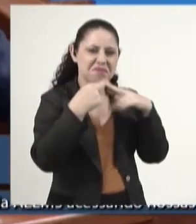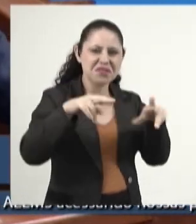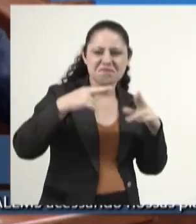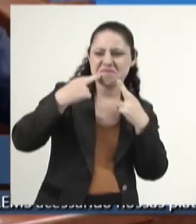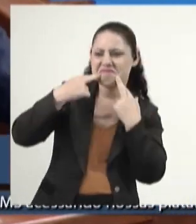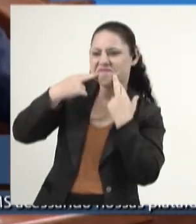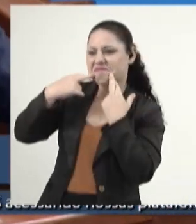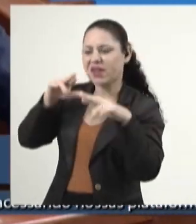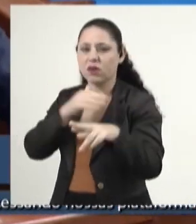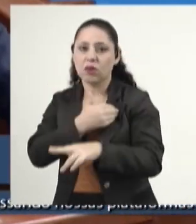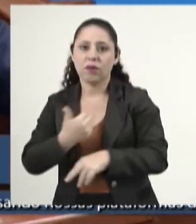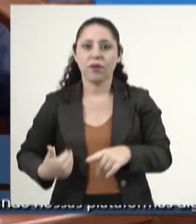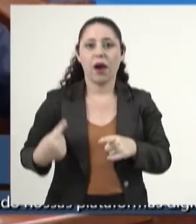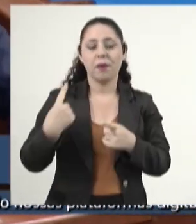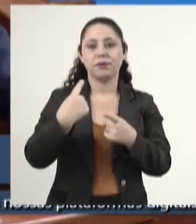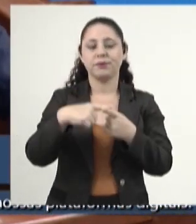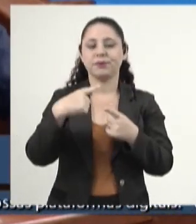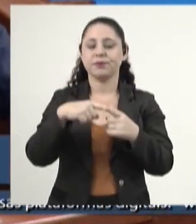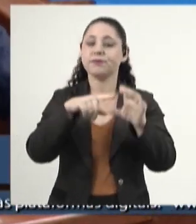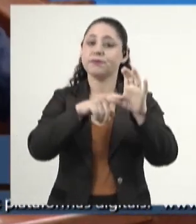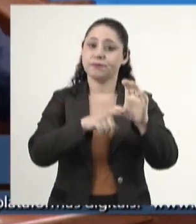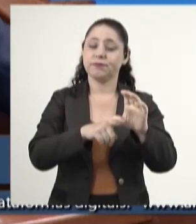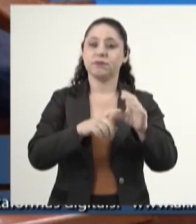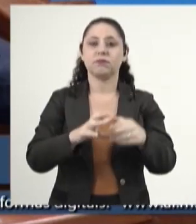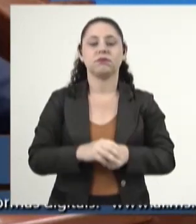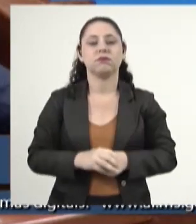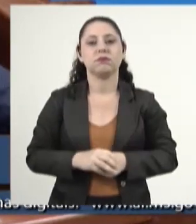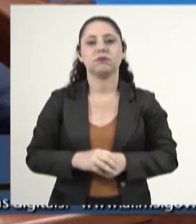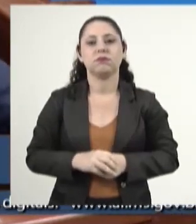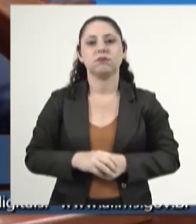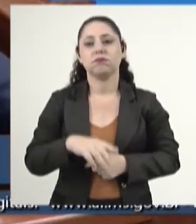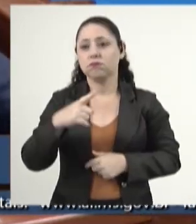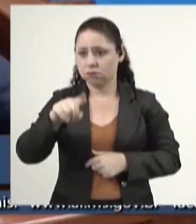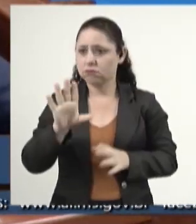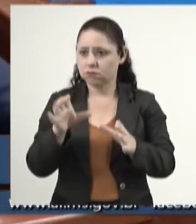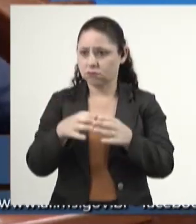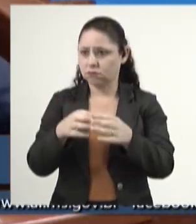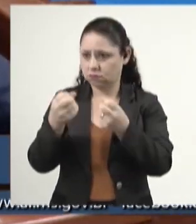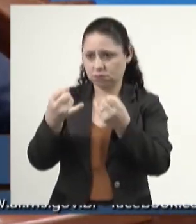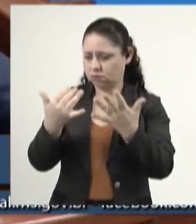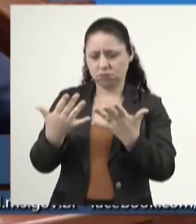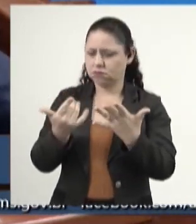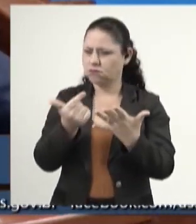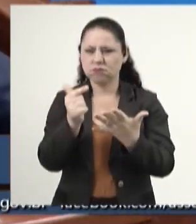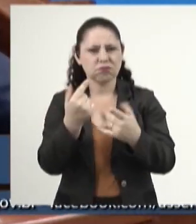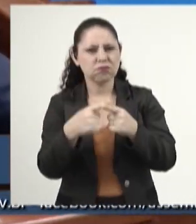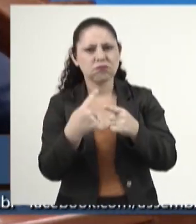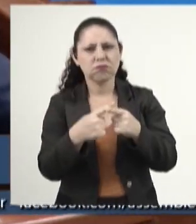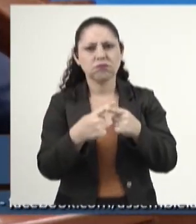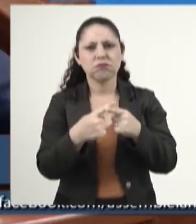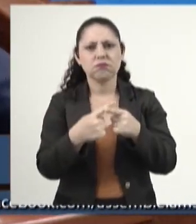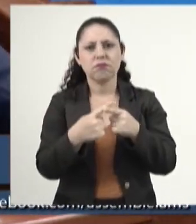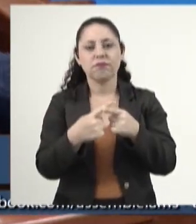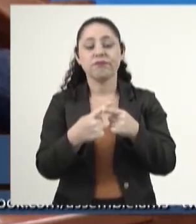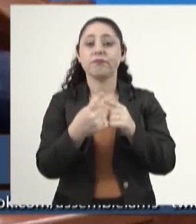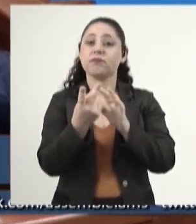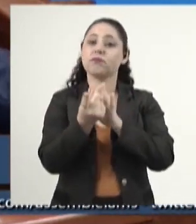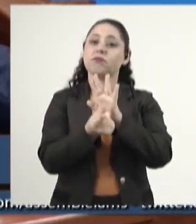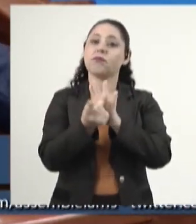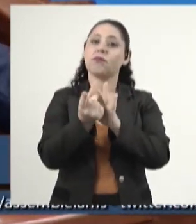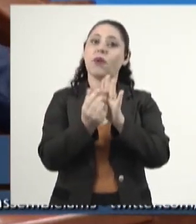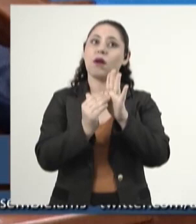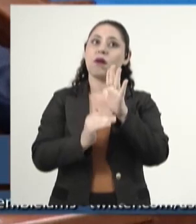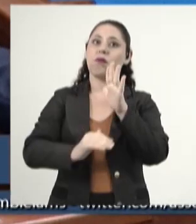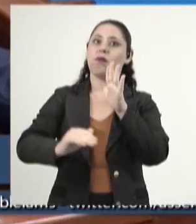ao governo por conta desse déficit não explicam o porquê desses valores